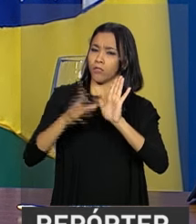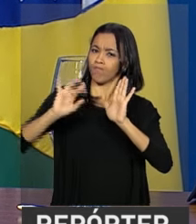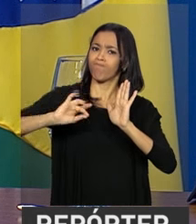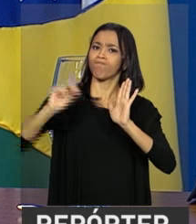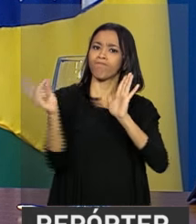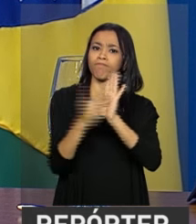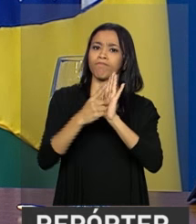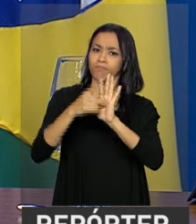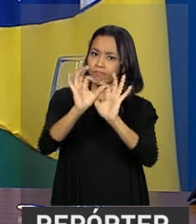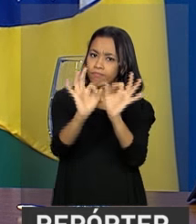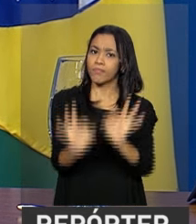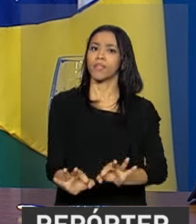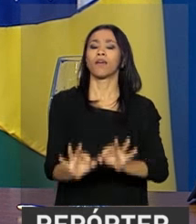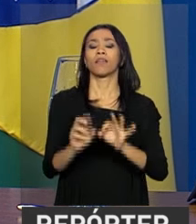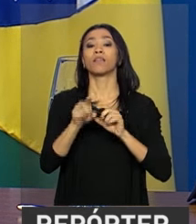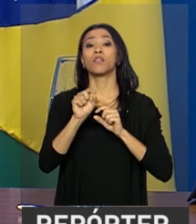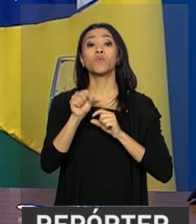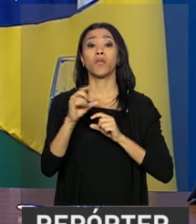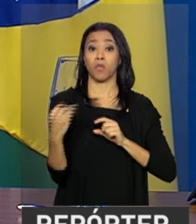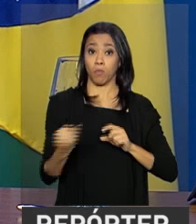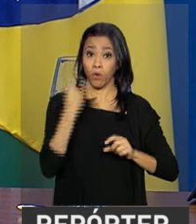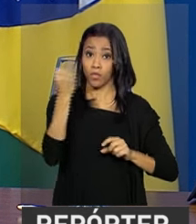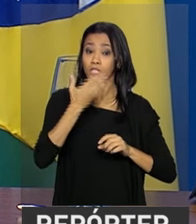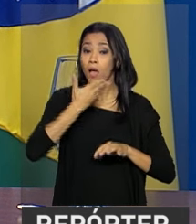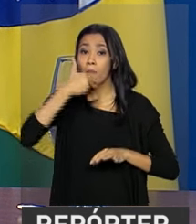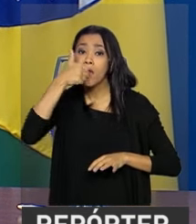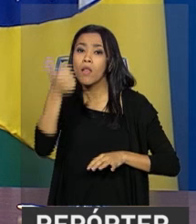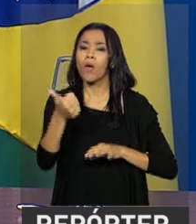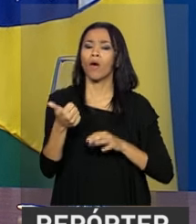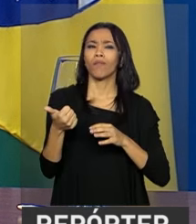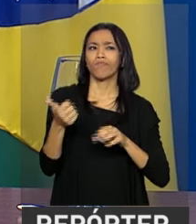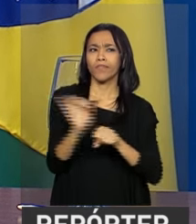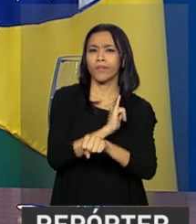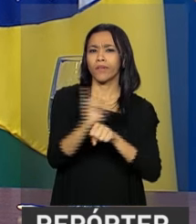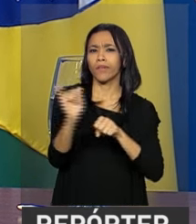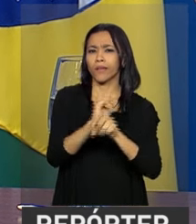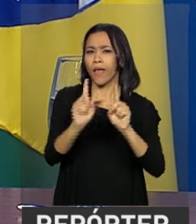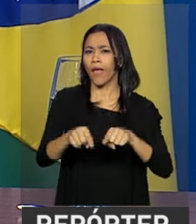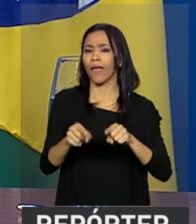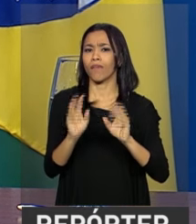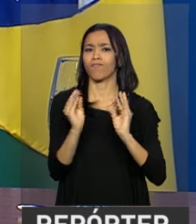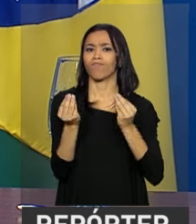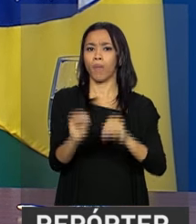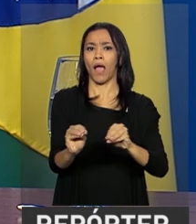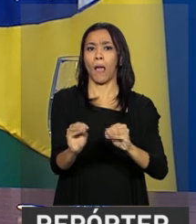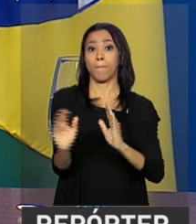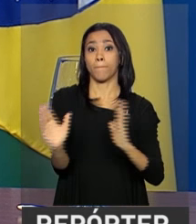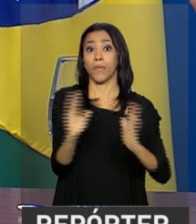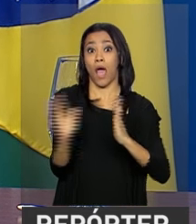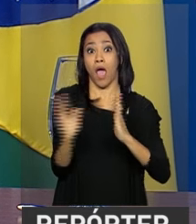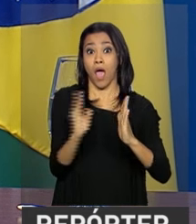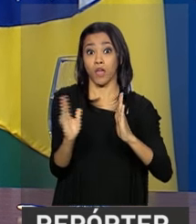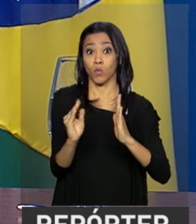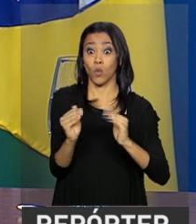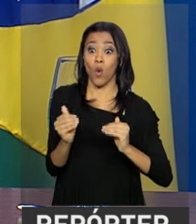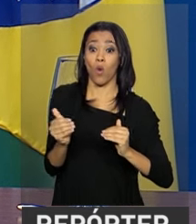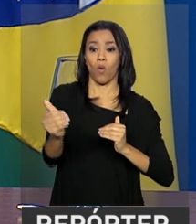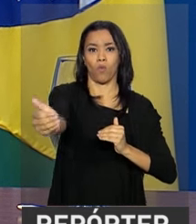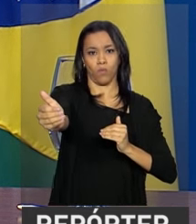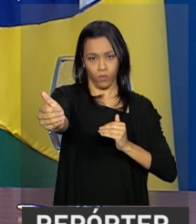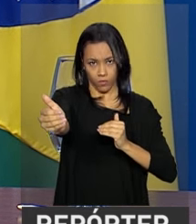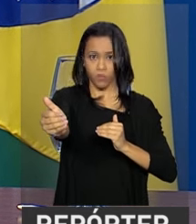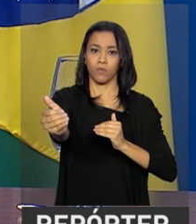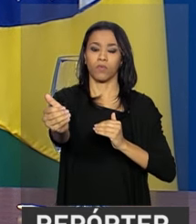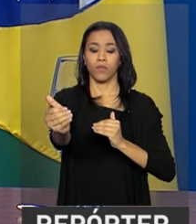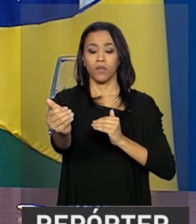o importante e a melhor alternativa é fixar um prazo suficientemente longo